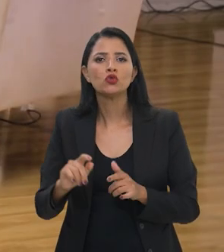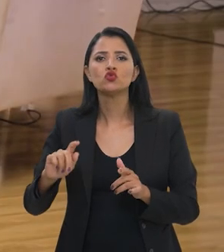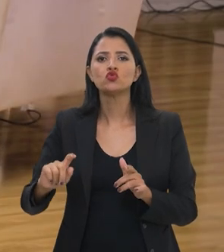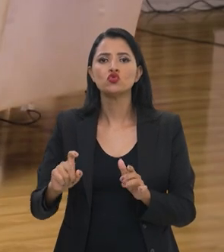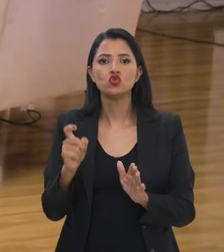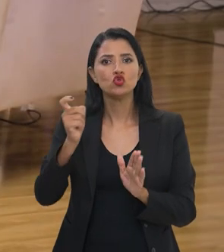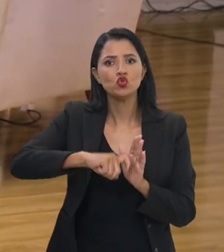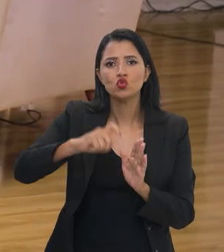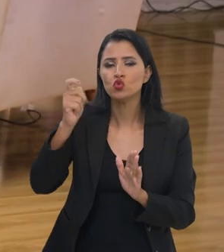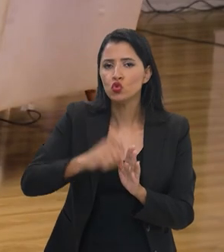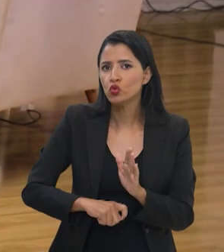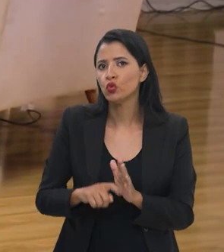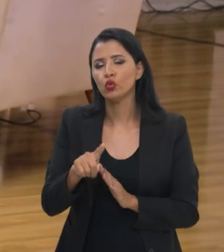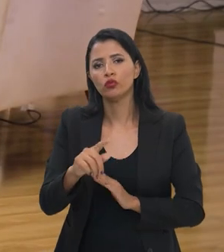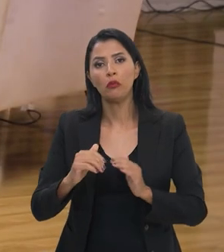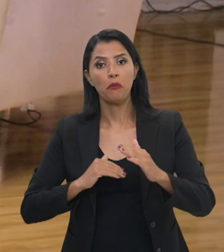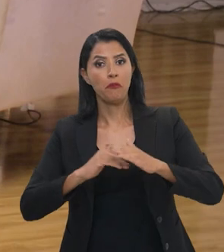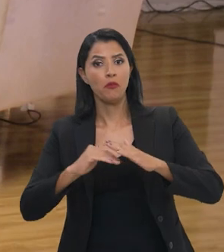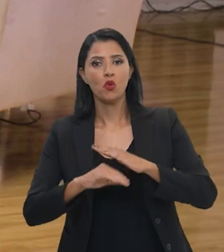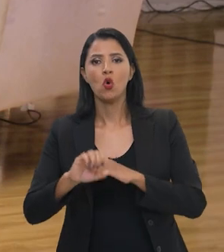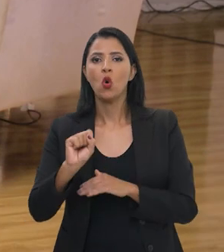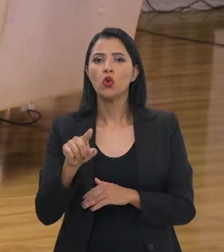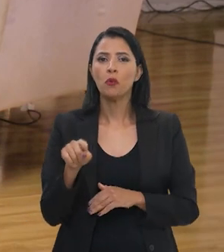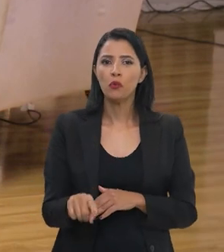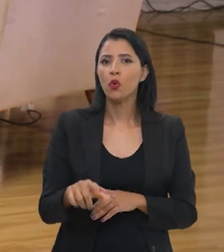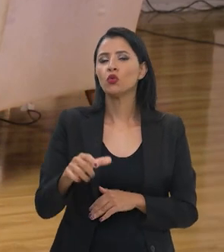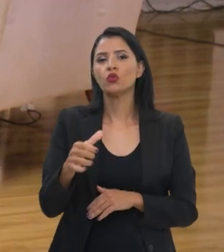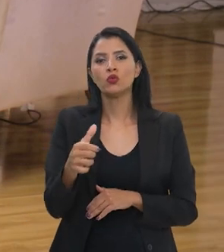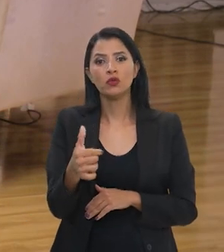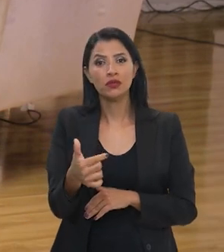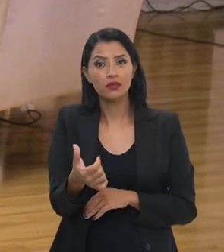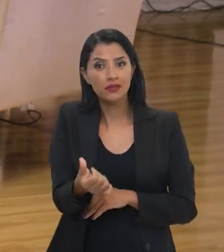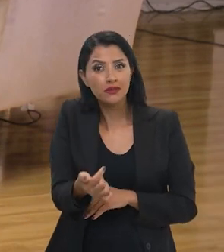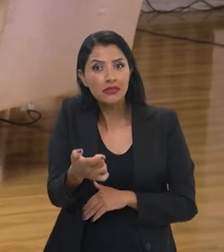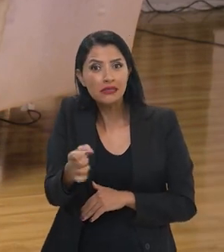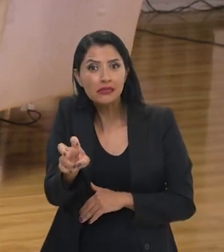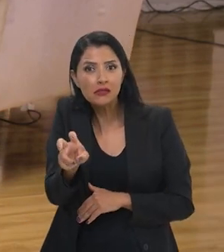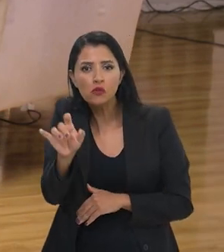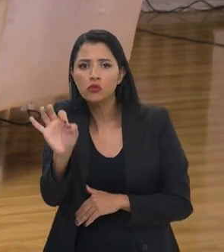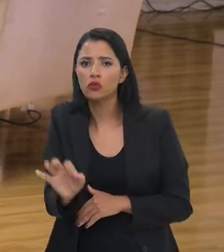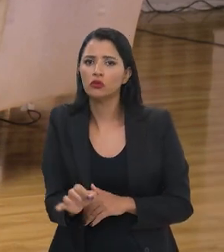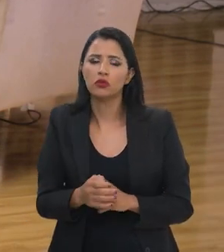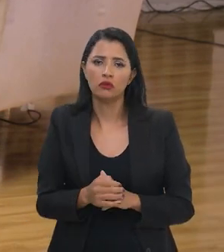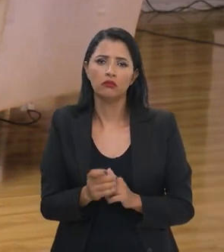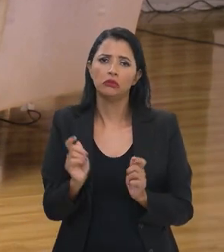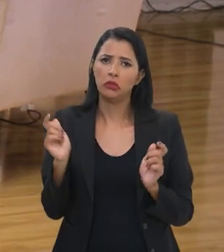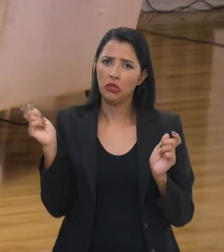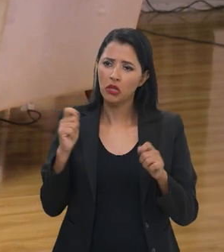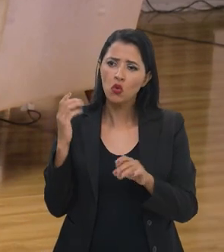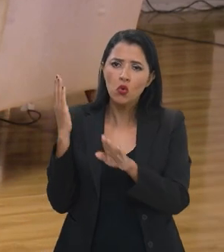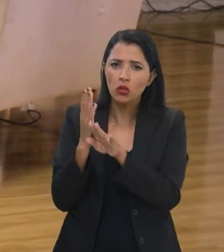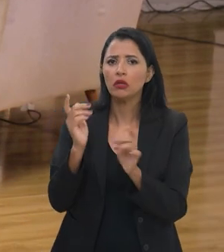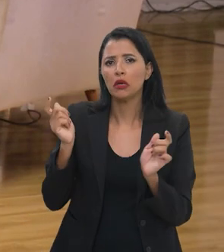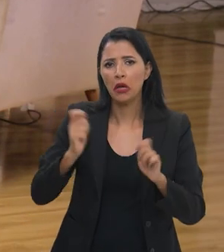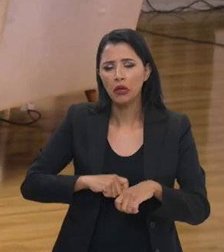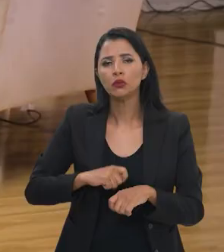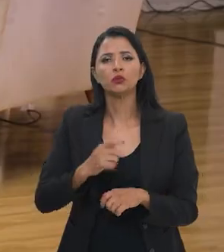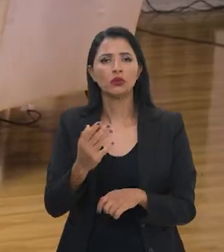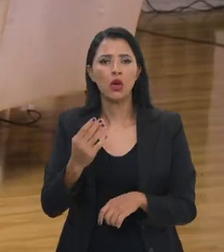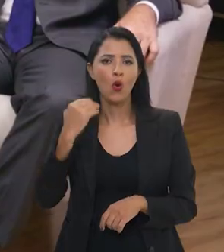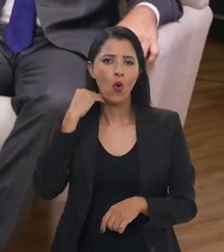que é no mínimo 8.75%, então a necessidade de encontrar um caminho